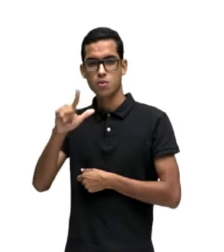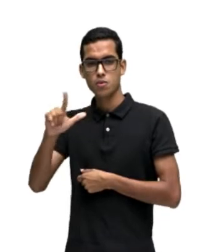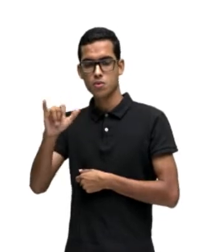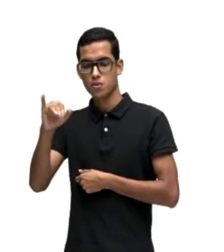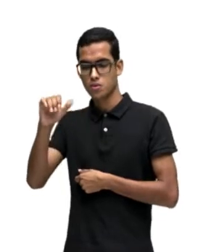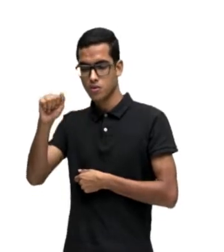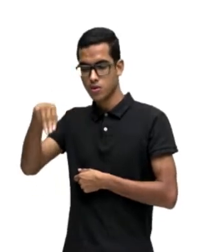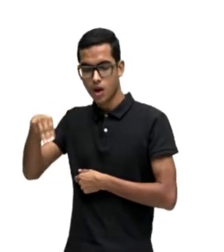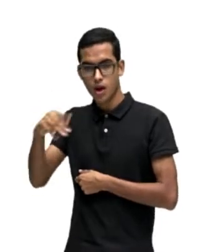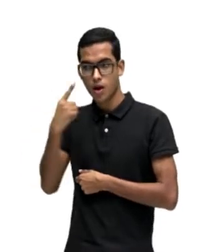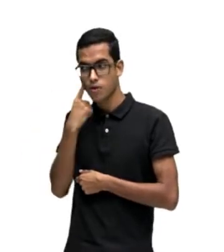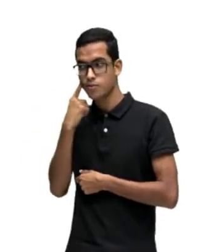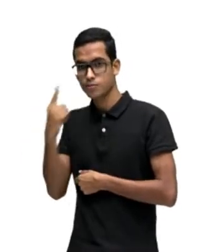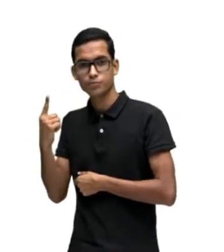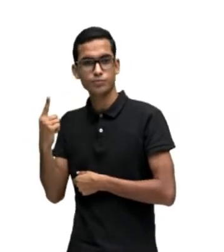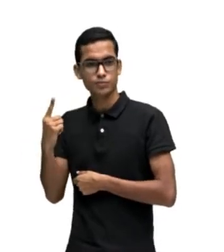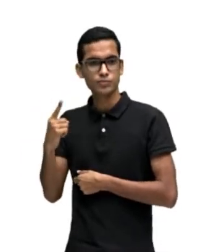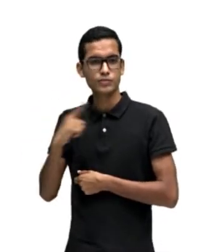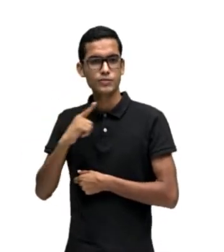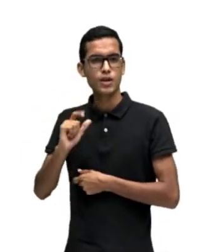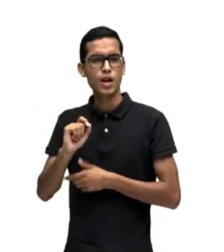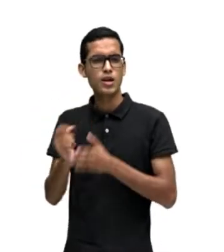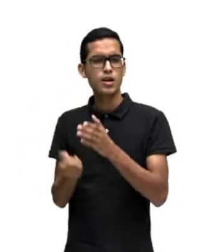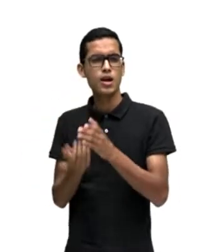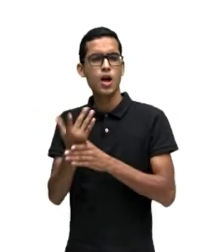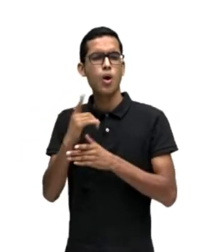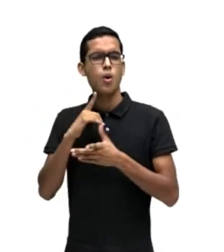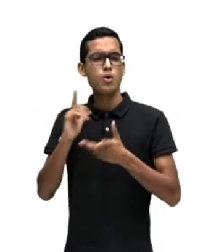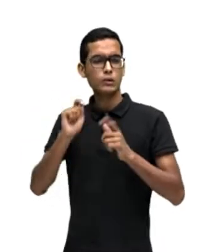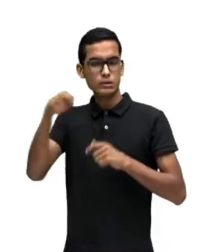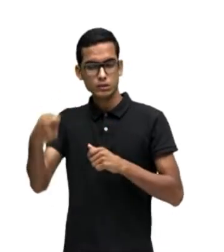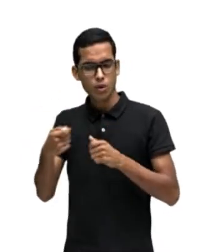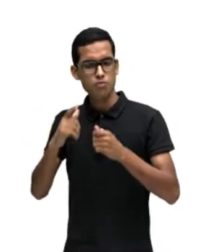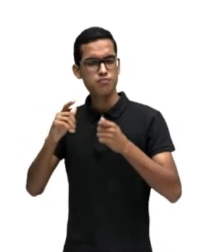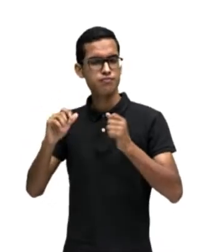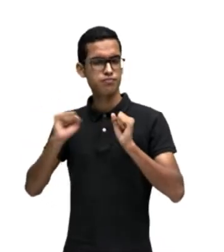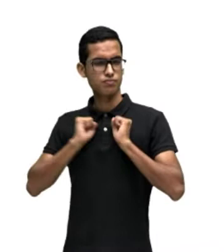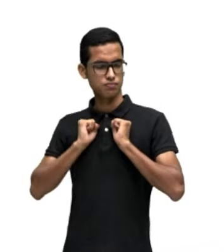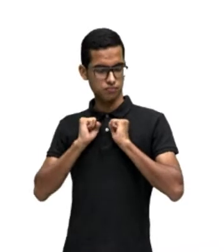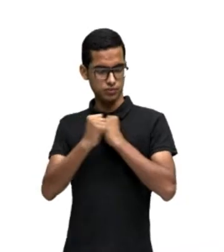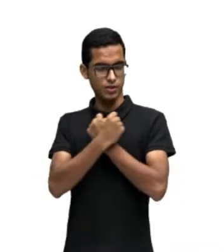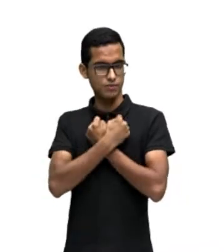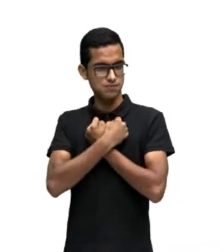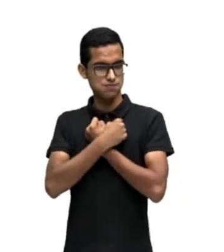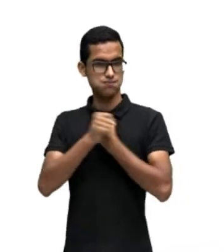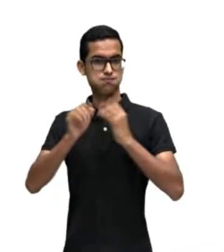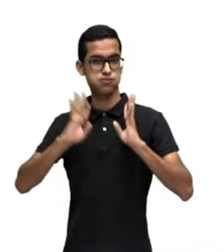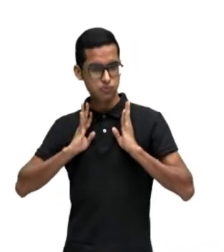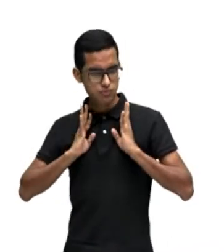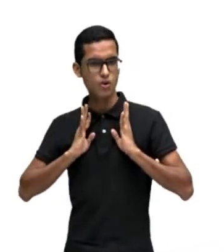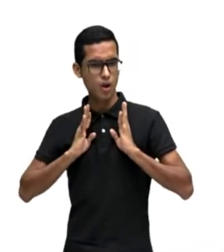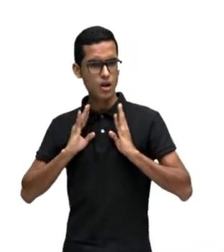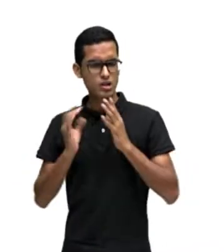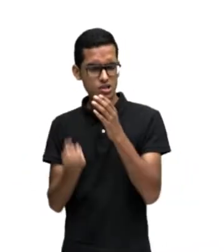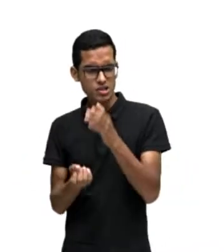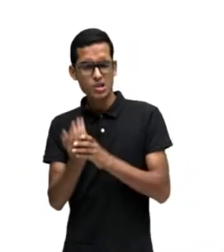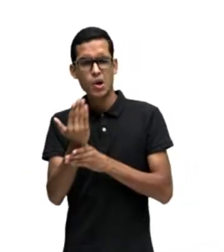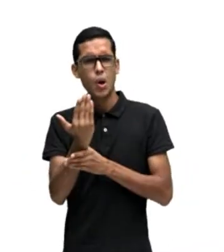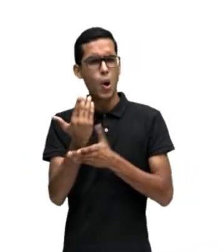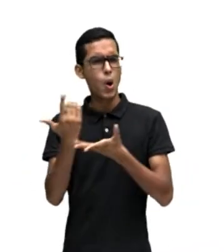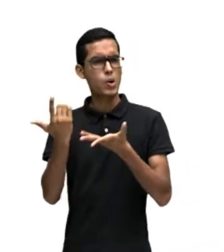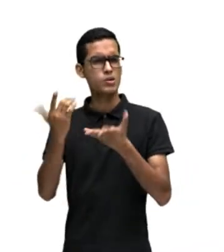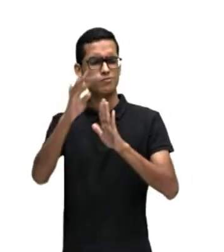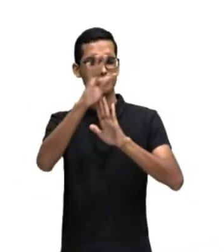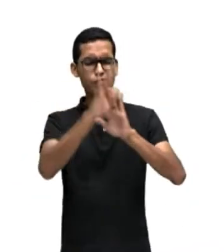dramaturgo inglês que fez, por exemplo, Romeu e Julieta, né? Que é uma ação cênica conhecida mundialmente. Então, o dramaturgo é